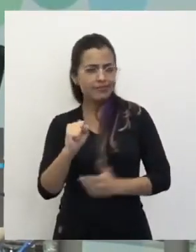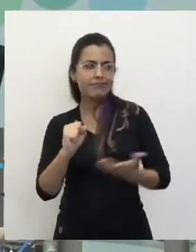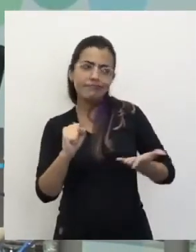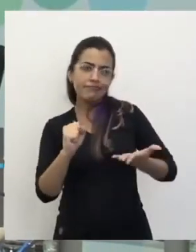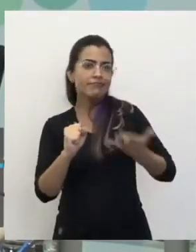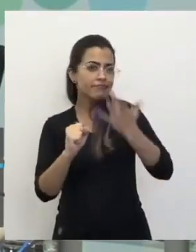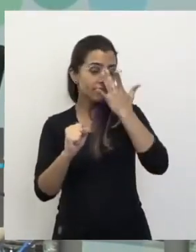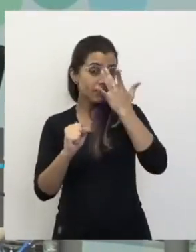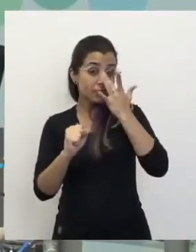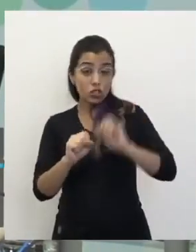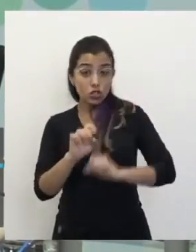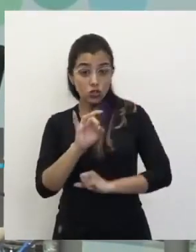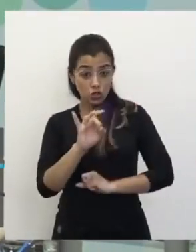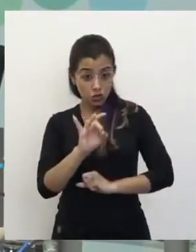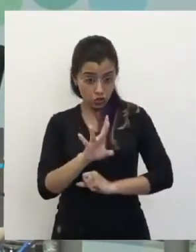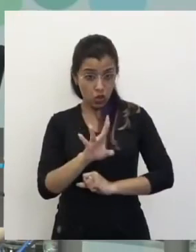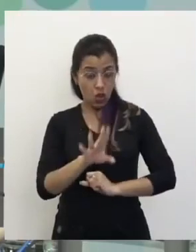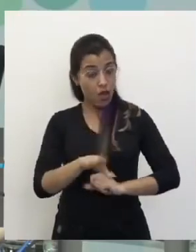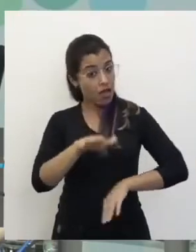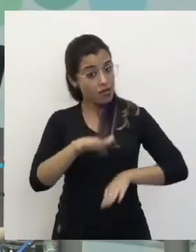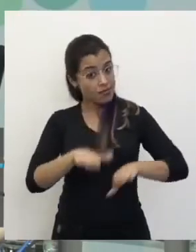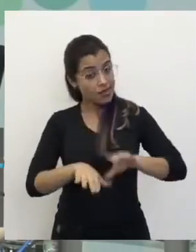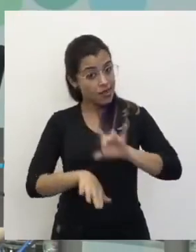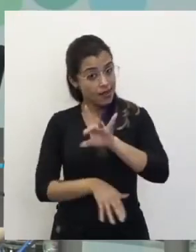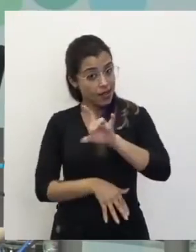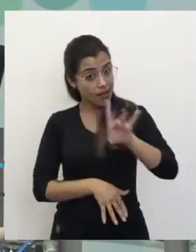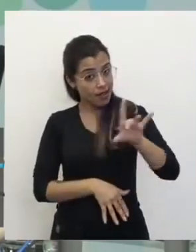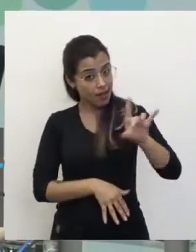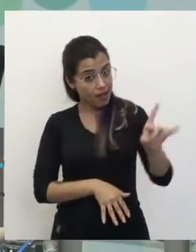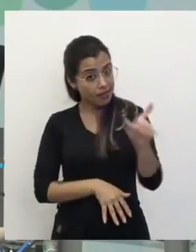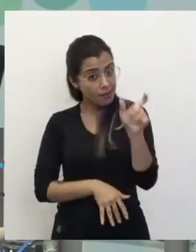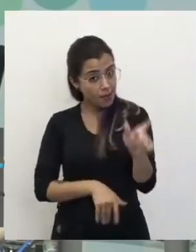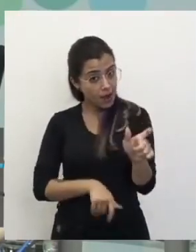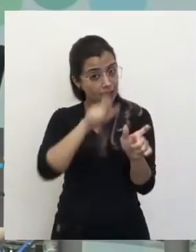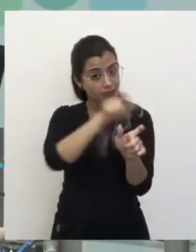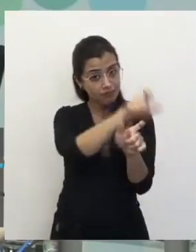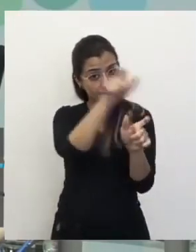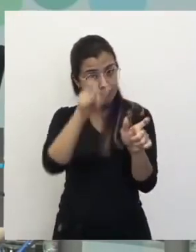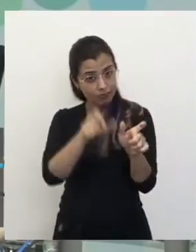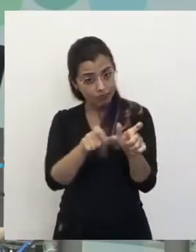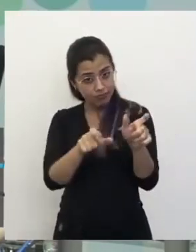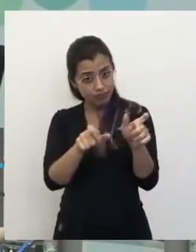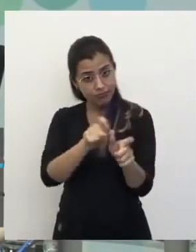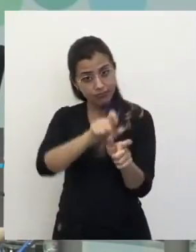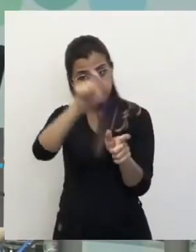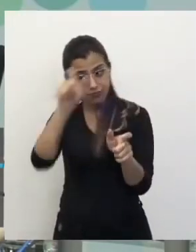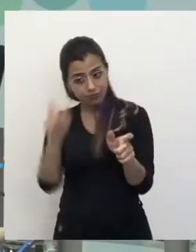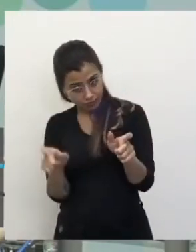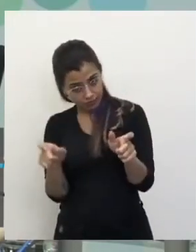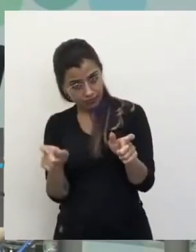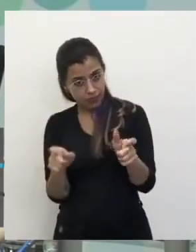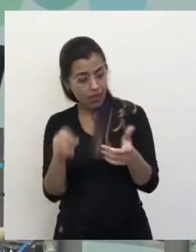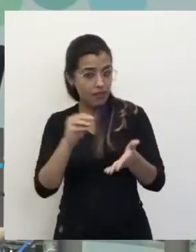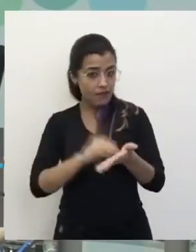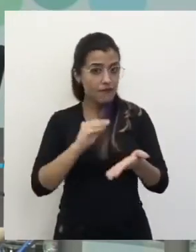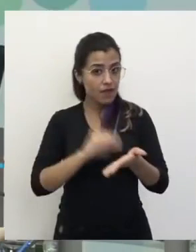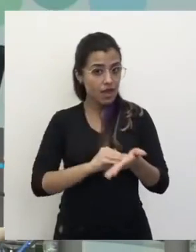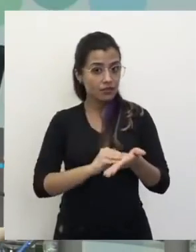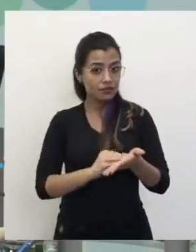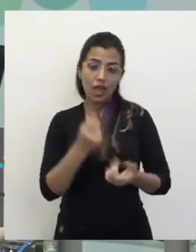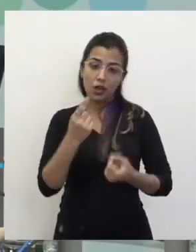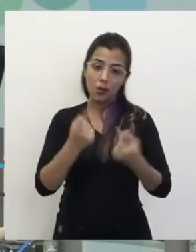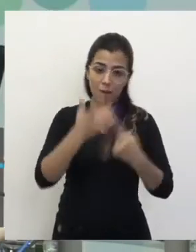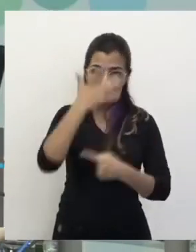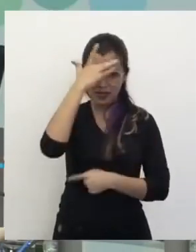que em cada uma daquelas palavras eu preciso colocar uma conjunção? O que vocês acham, hein? Ai, tem gente falando assim,